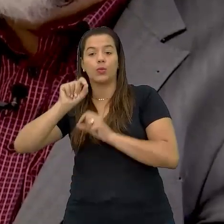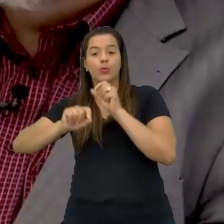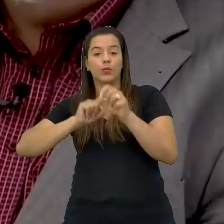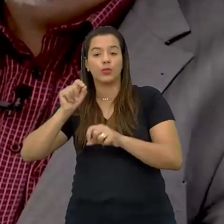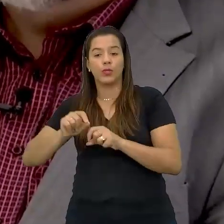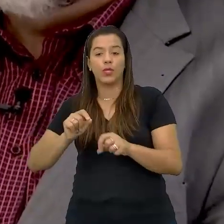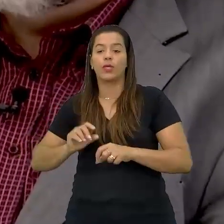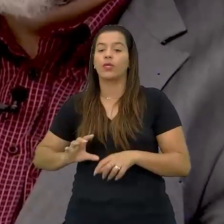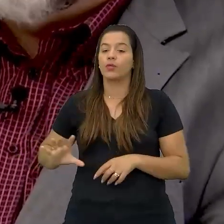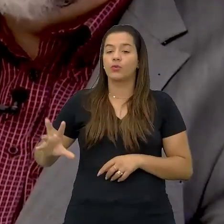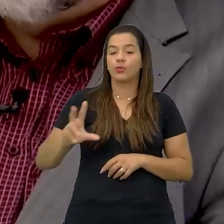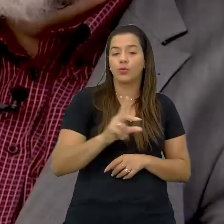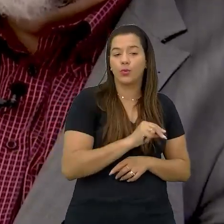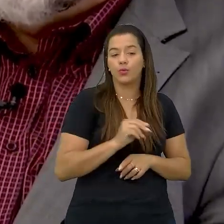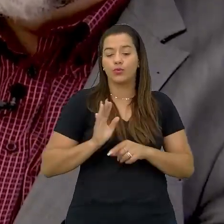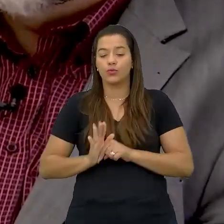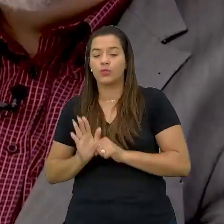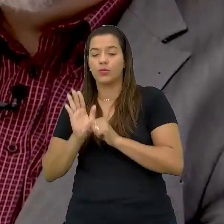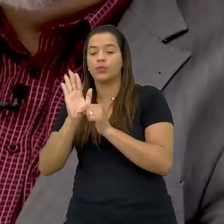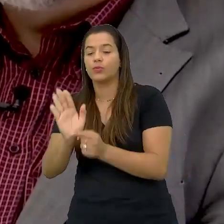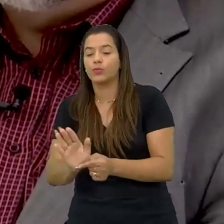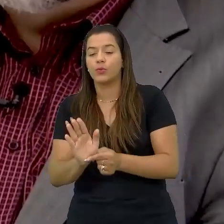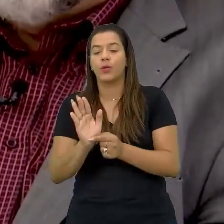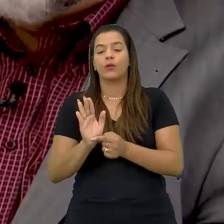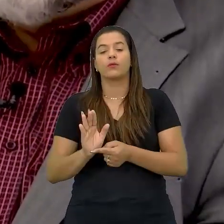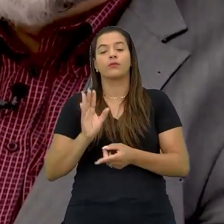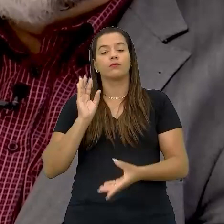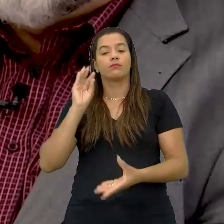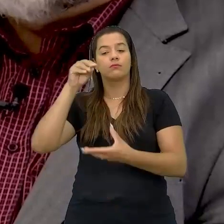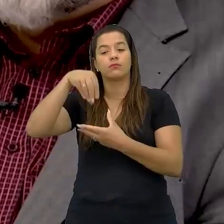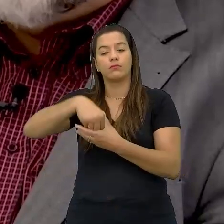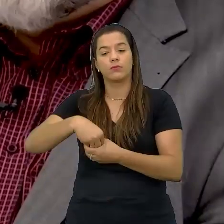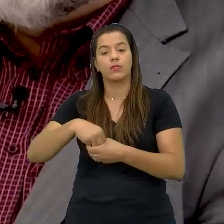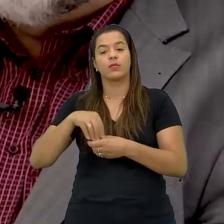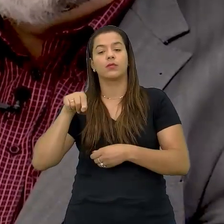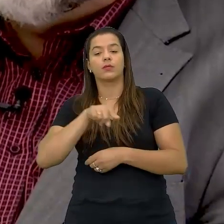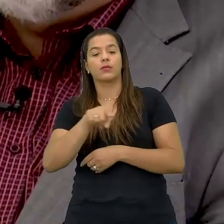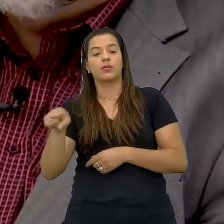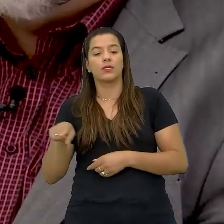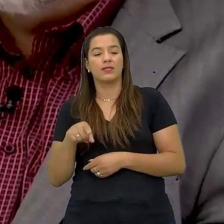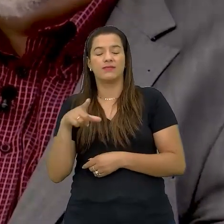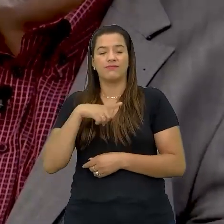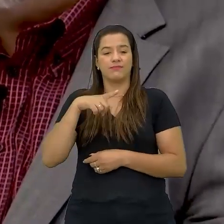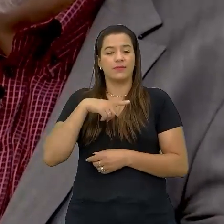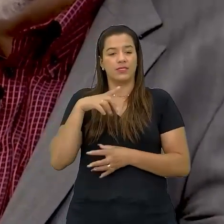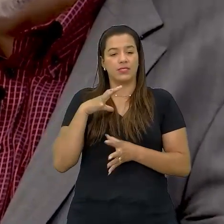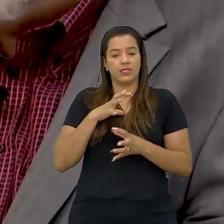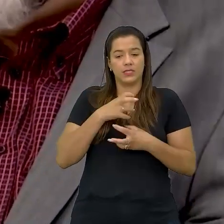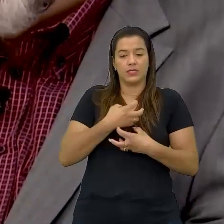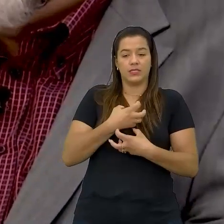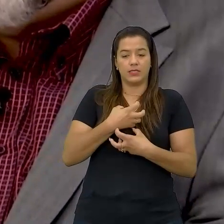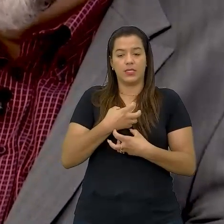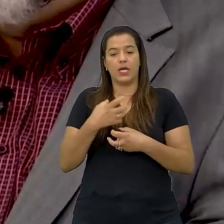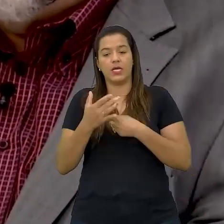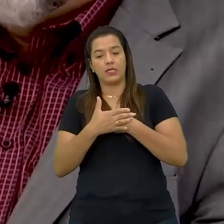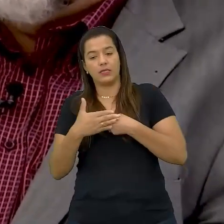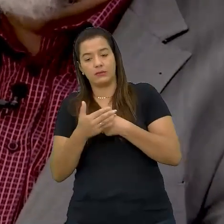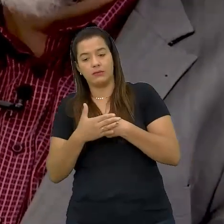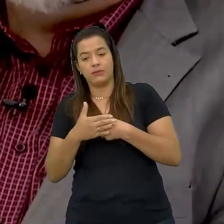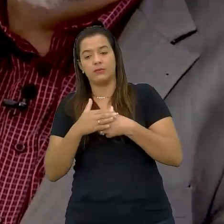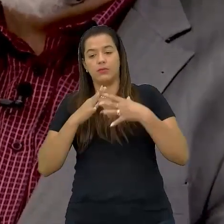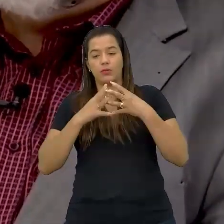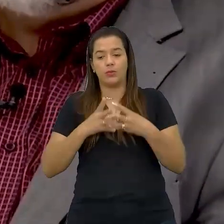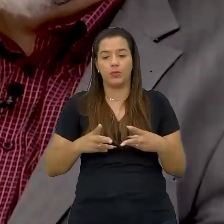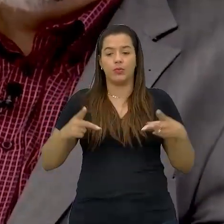curar alguém no sentido de ajudá-lo, né, de ferir aquilo que está ferido, de modo que ele deixe de ser um ferimento